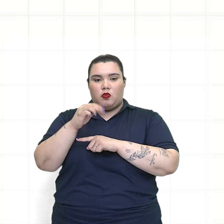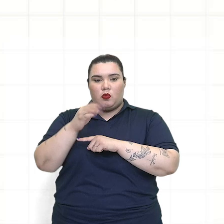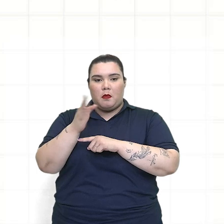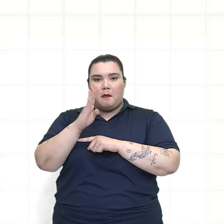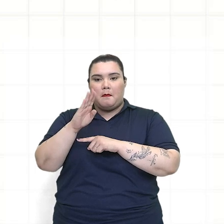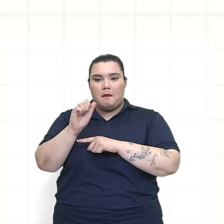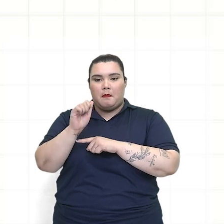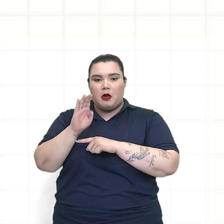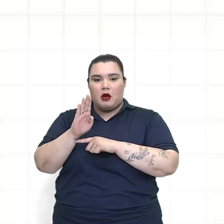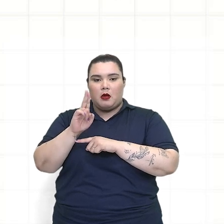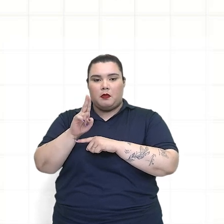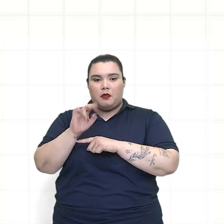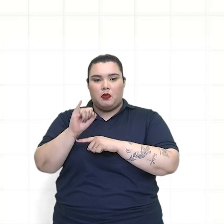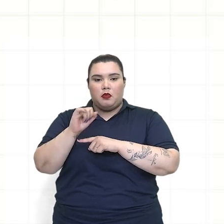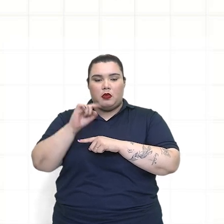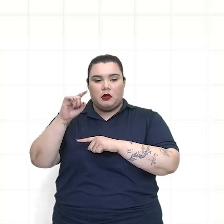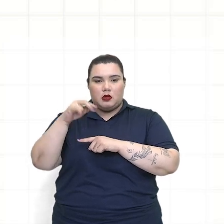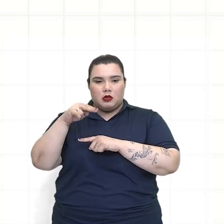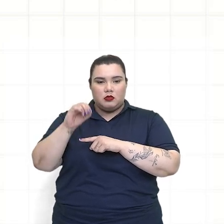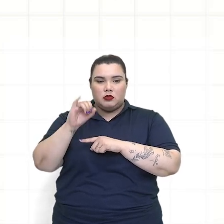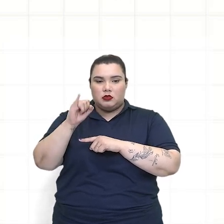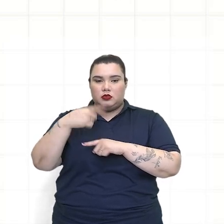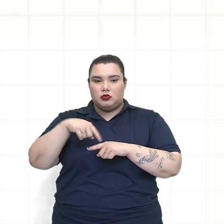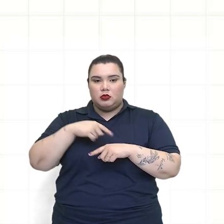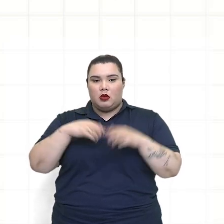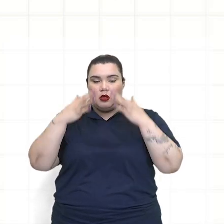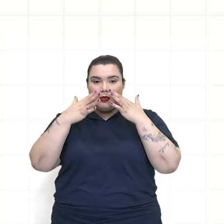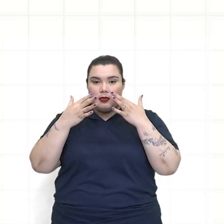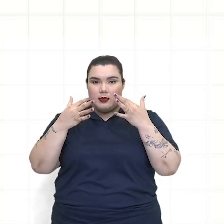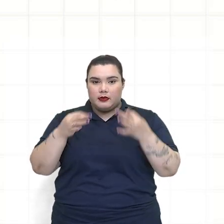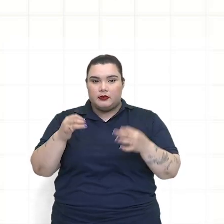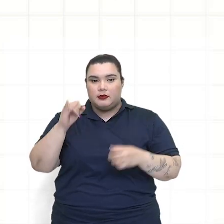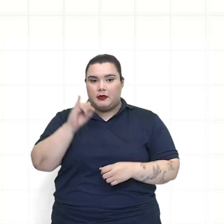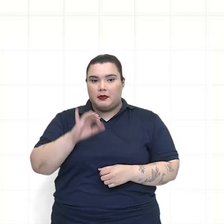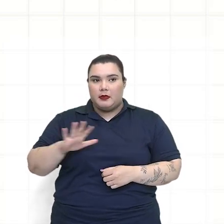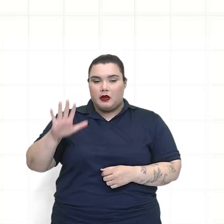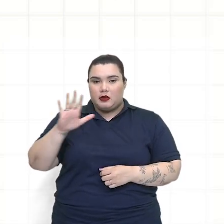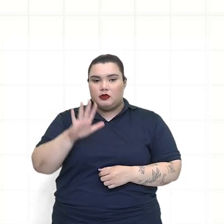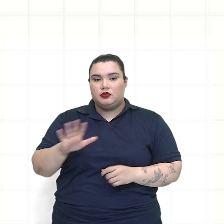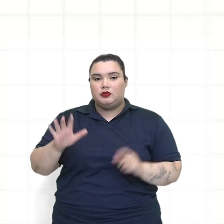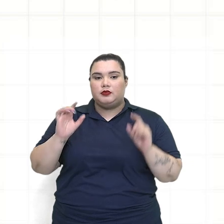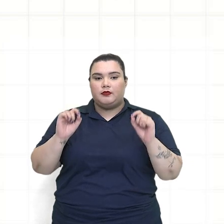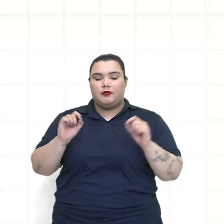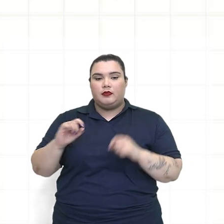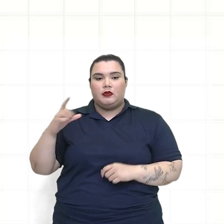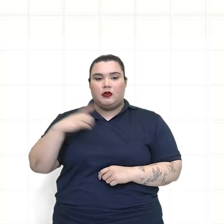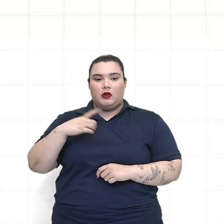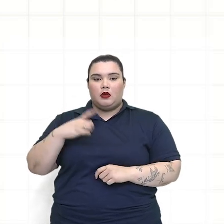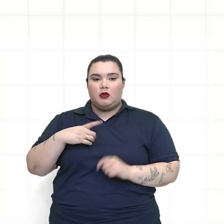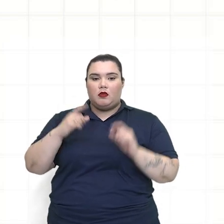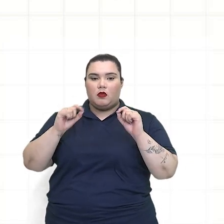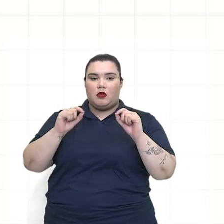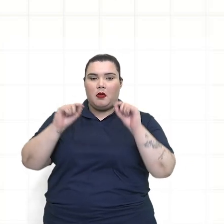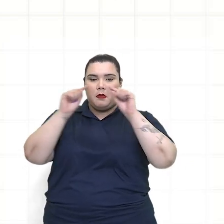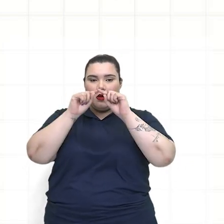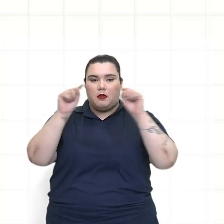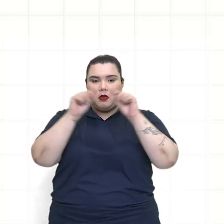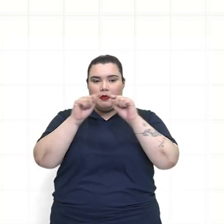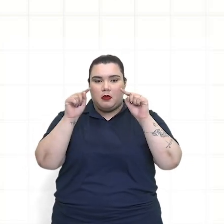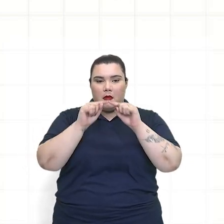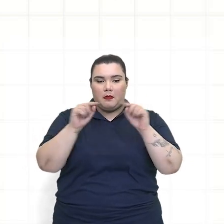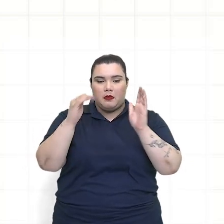nós pudermos observar aqui com mais cuidado, né, nós vamos ver aqui que existem certos entalhos,